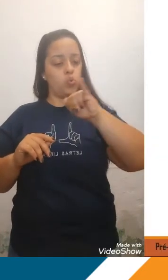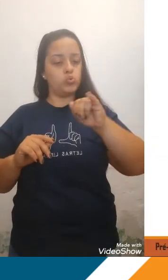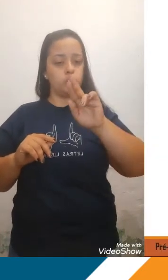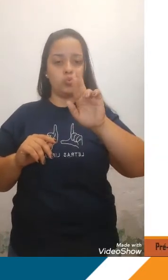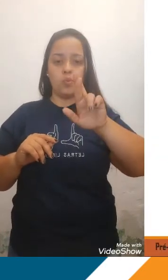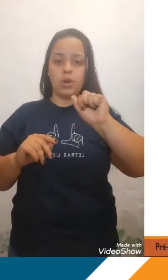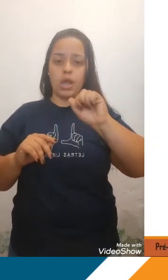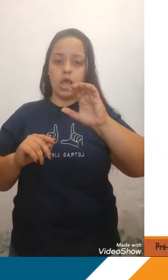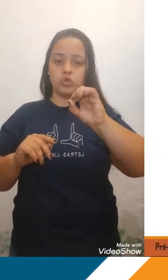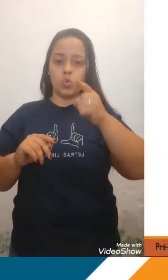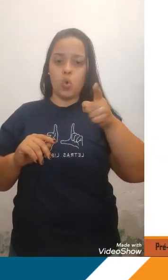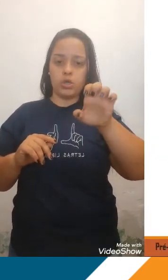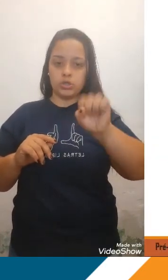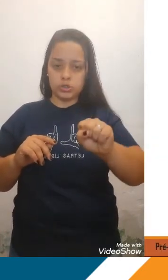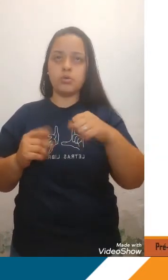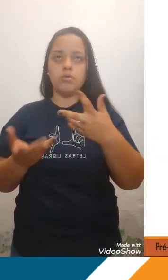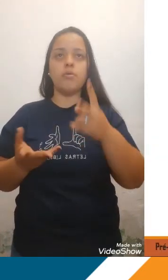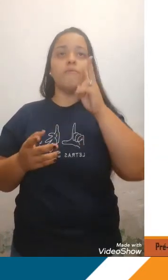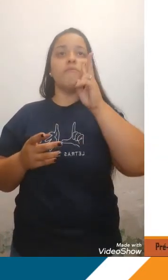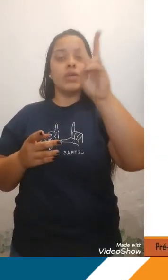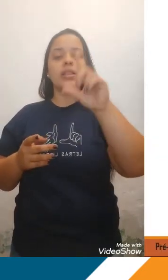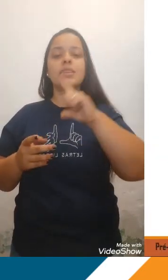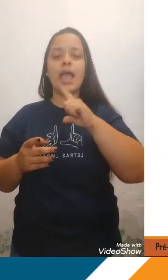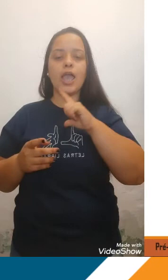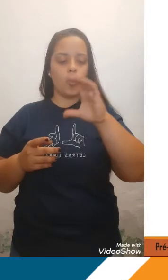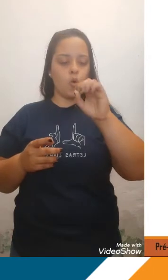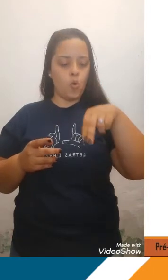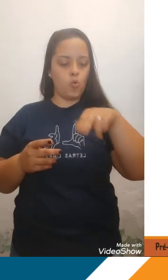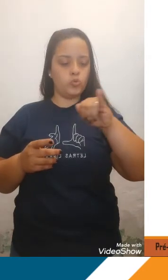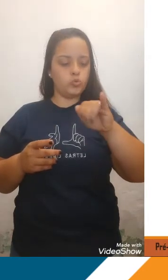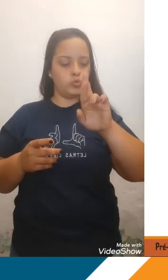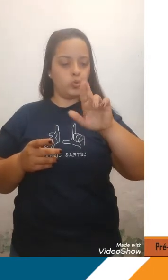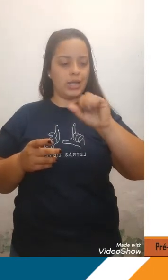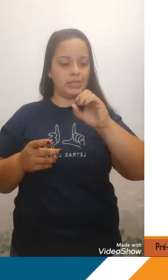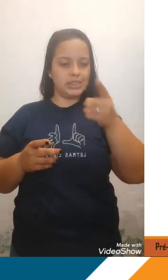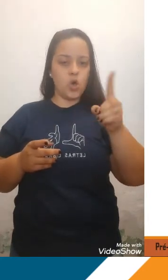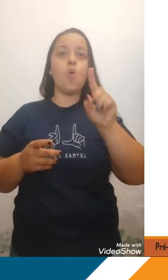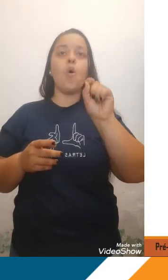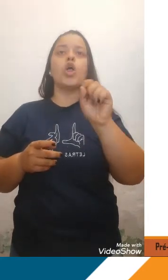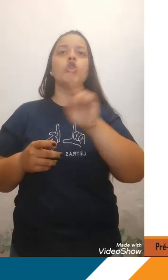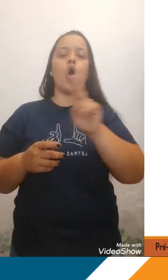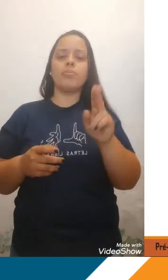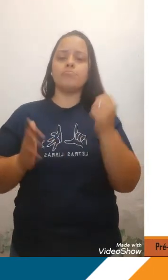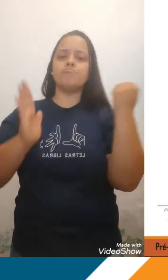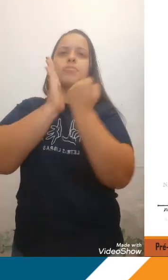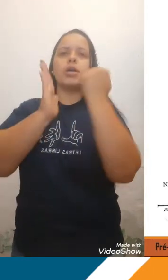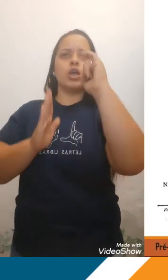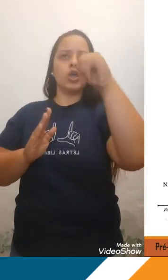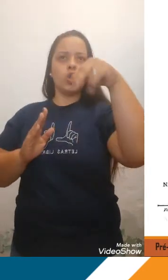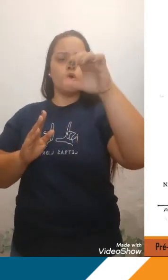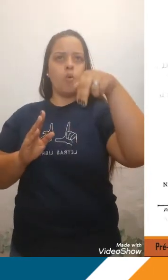conjurações. Porém, aquilo que veremos como conjuração será visto pela coroa portuguesa como inconfidência. Mas o que